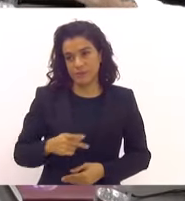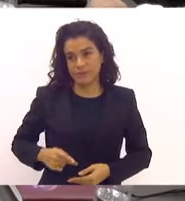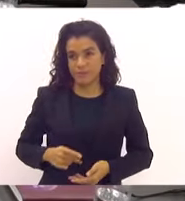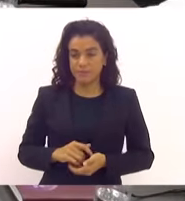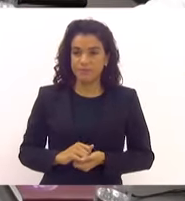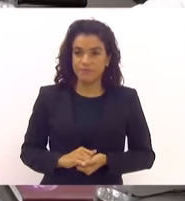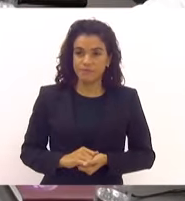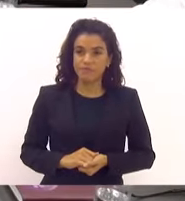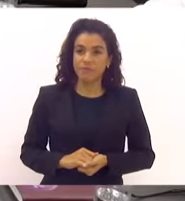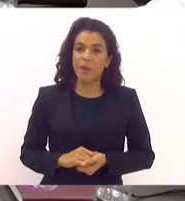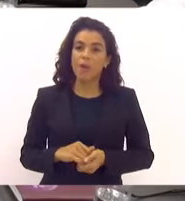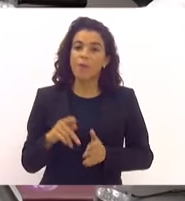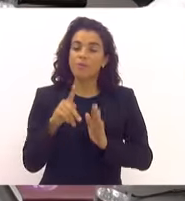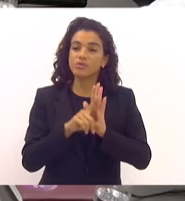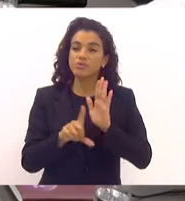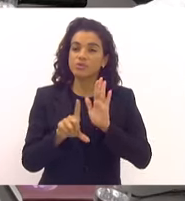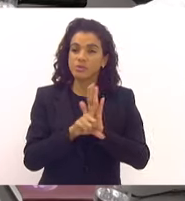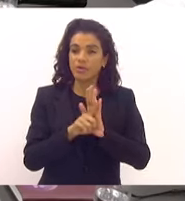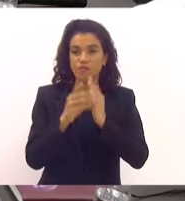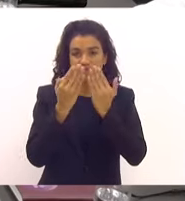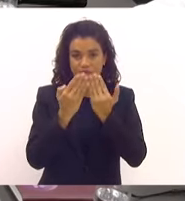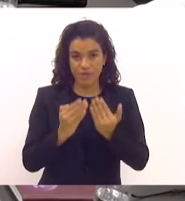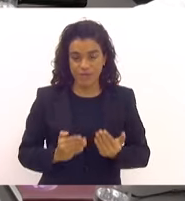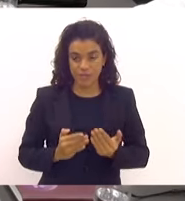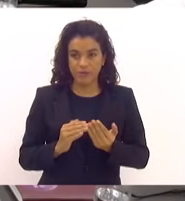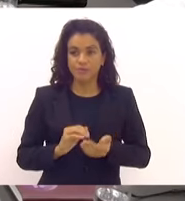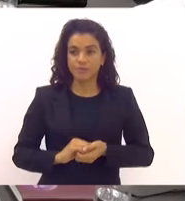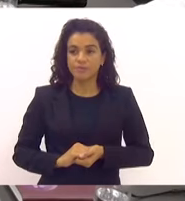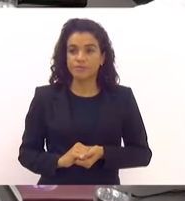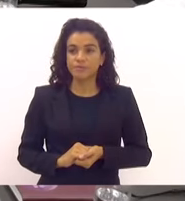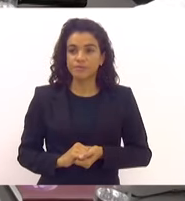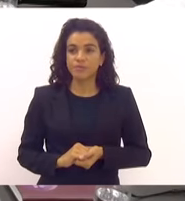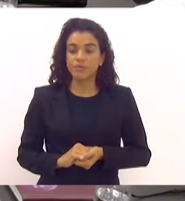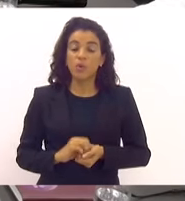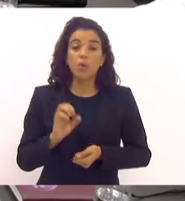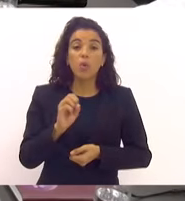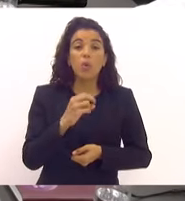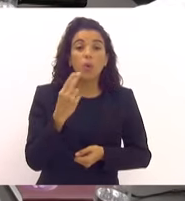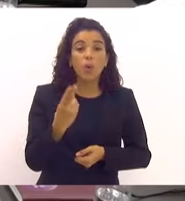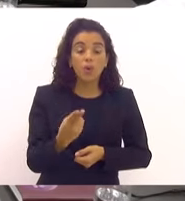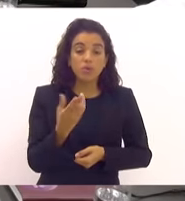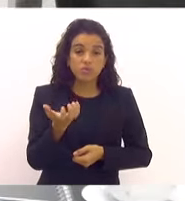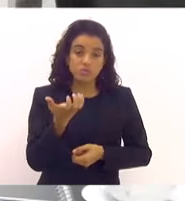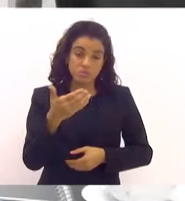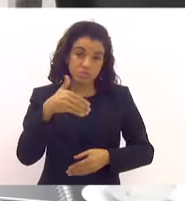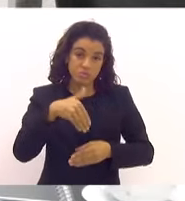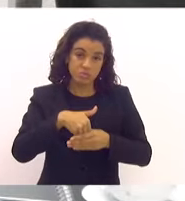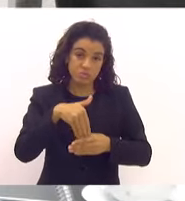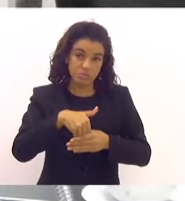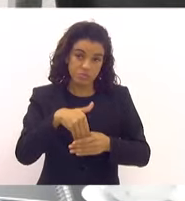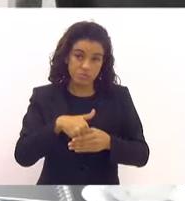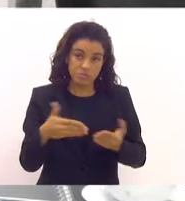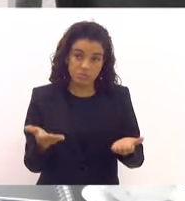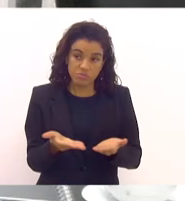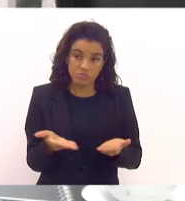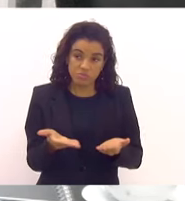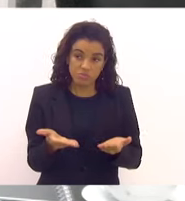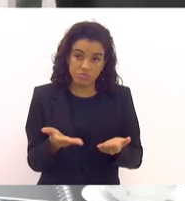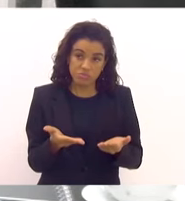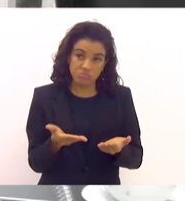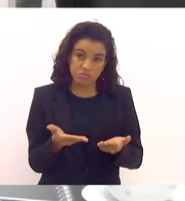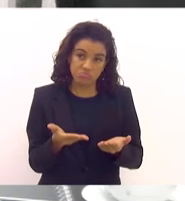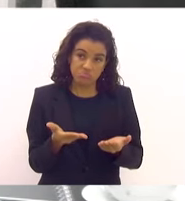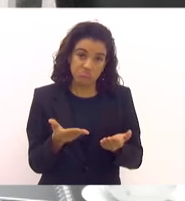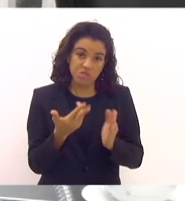pedir projeto com vista para o deputado Serafini. E aí, ou então, se Vossa Excelência quiser votar agora... Se puder. E ser o